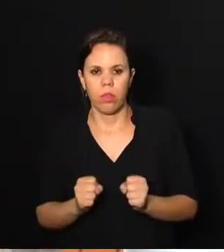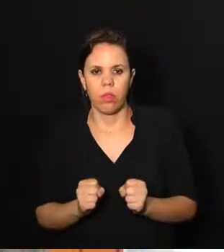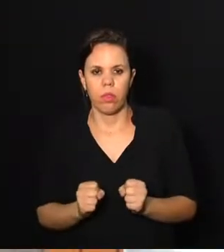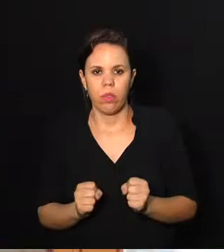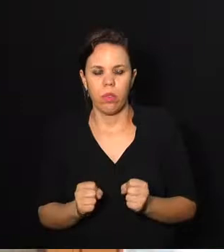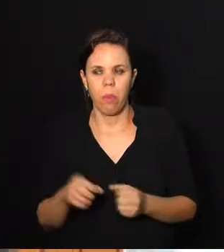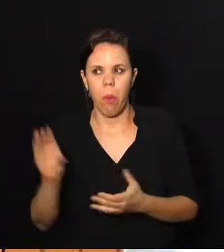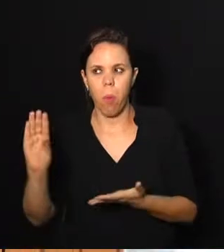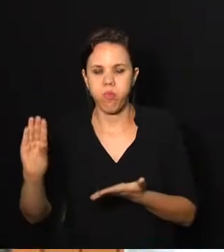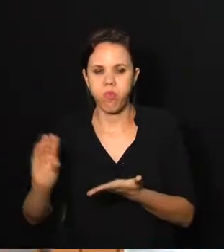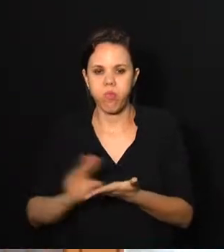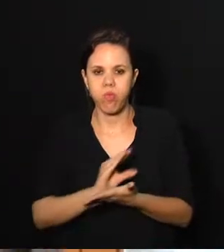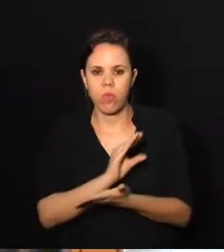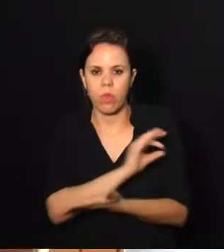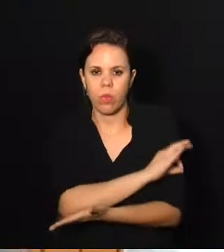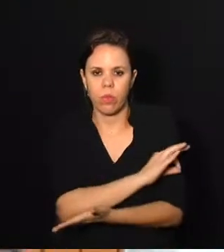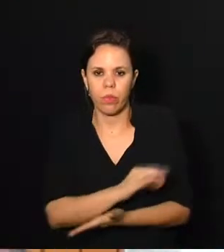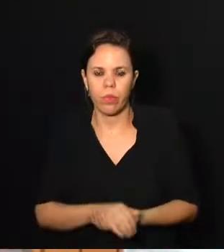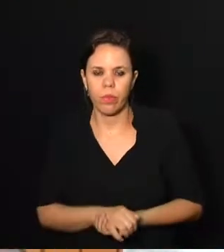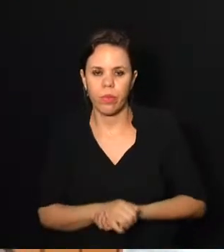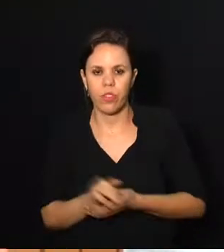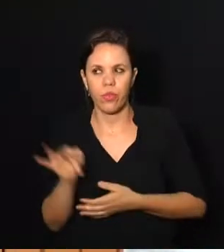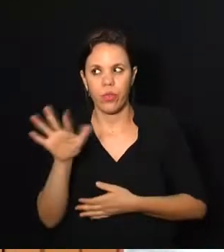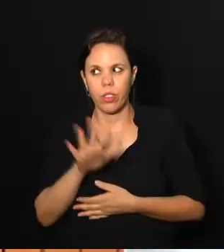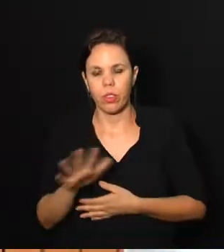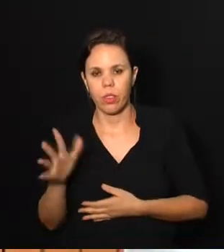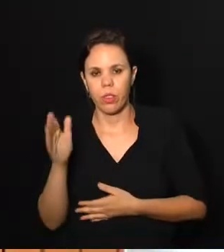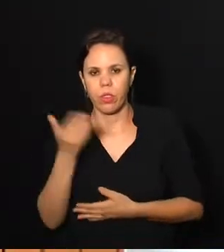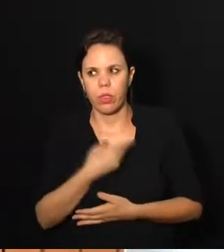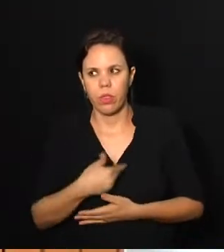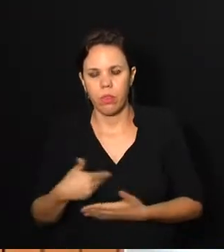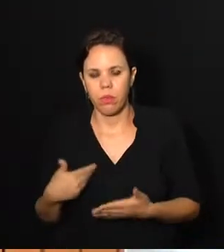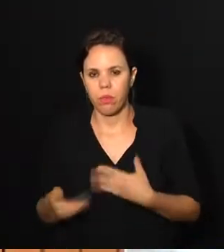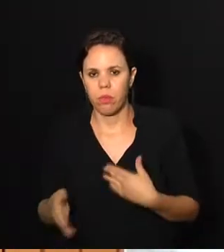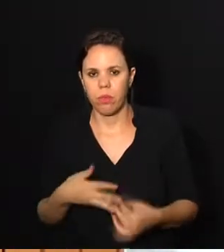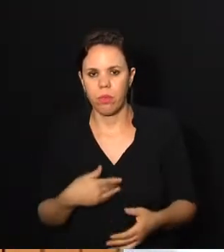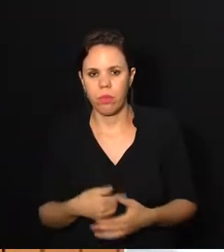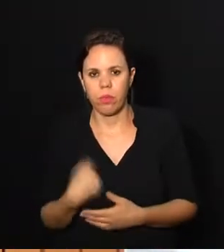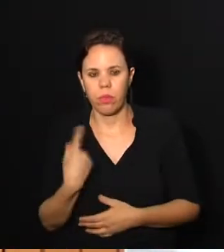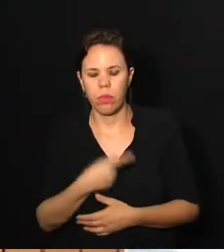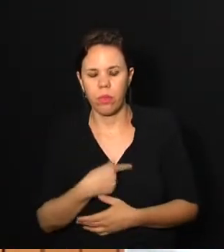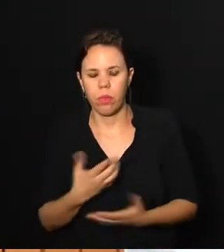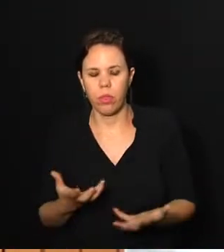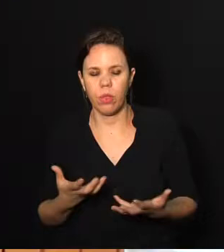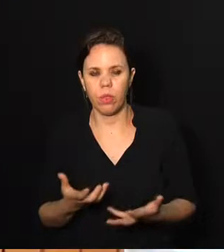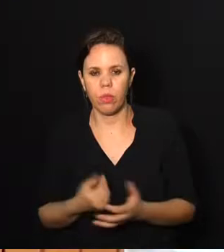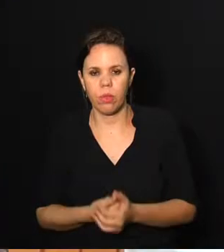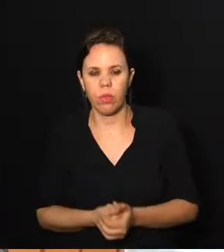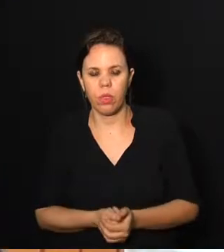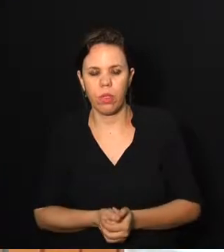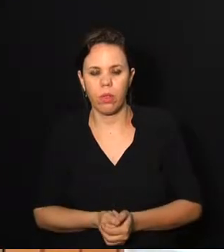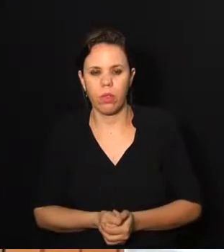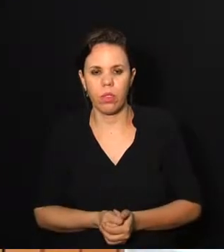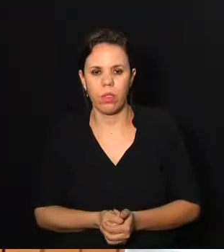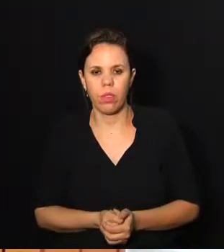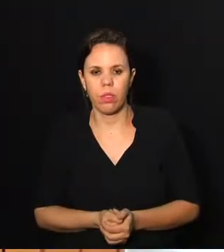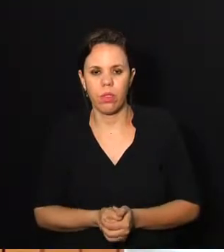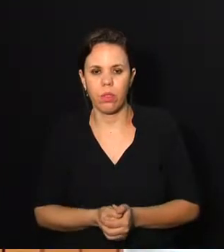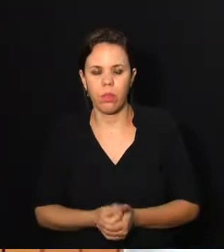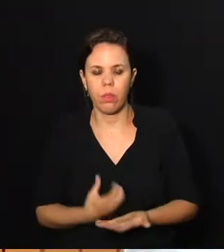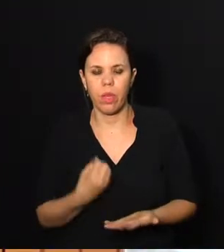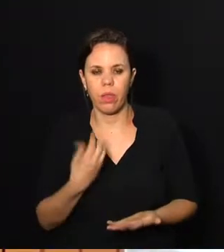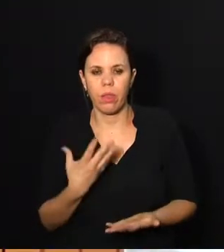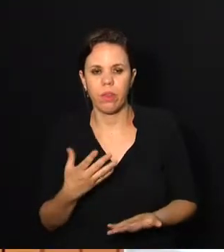mais recursos, ou municipais, ou federais, estaduais, não importa. Né? O que nós queremos é assim, dizer para a cidade de